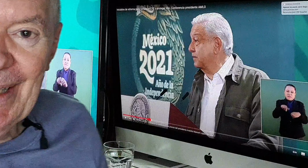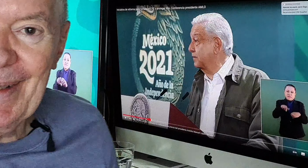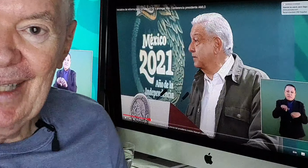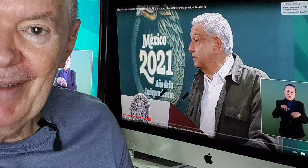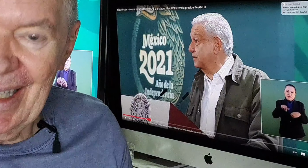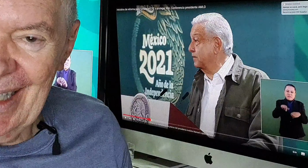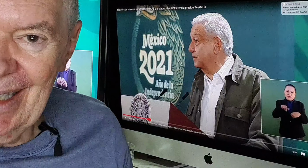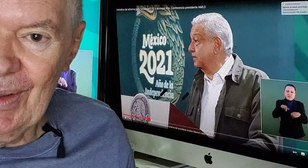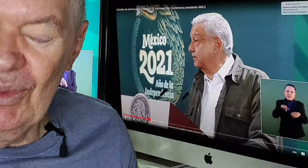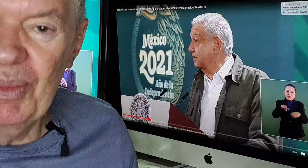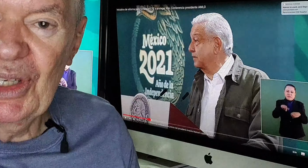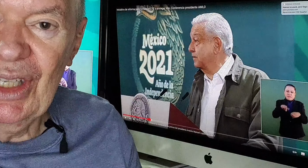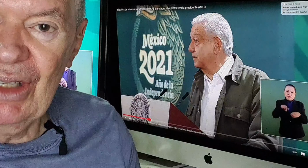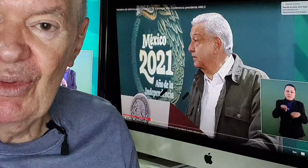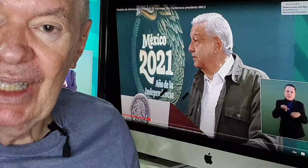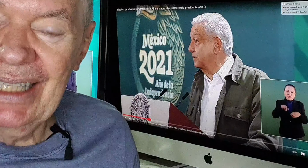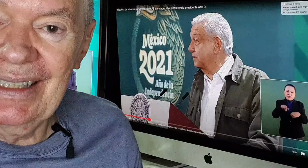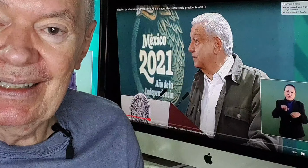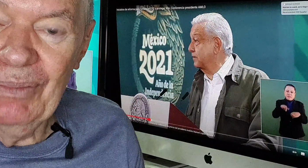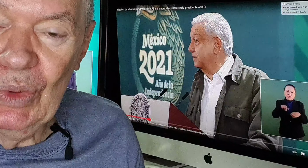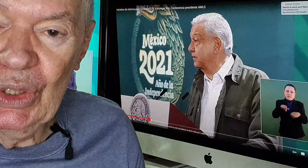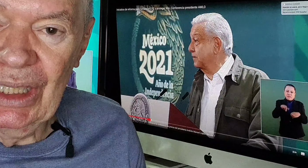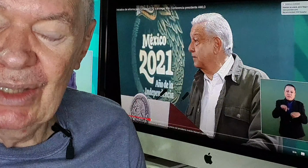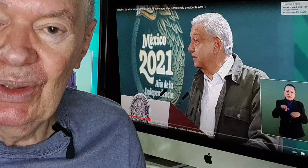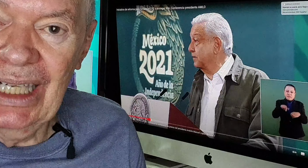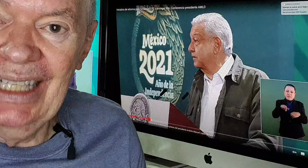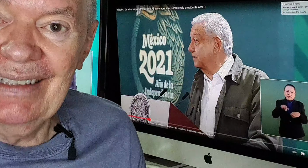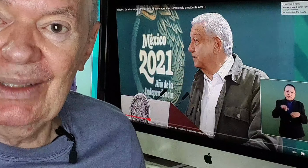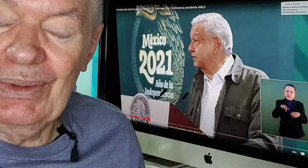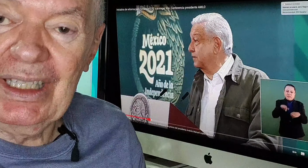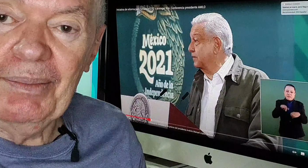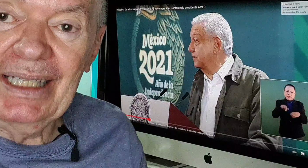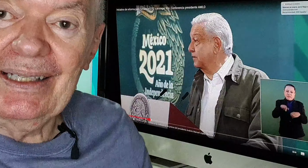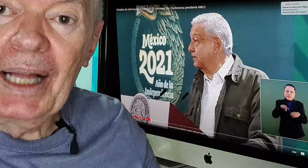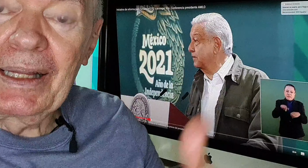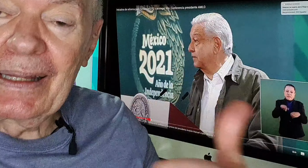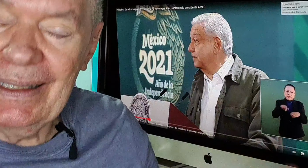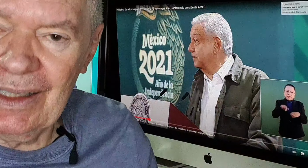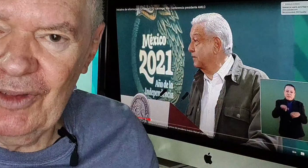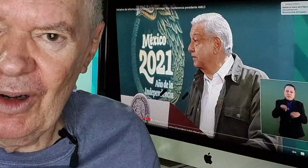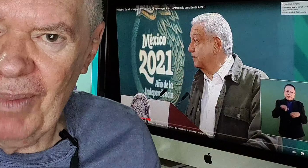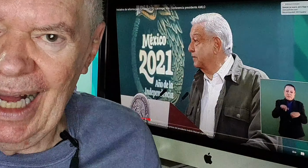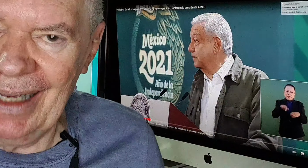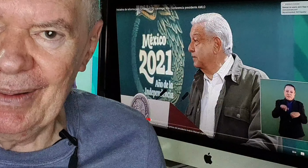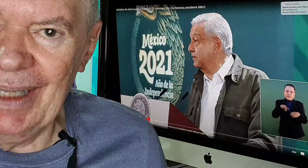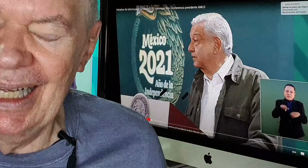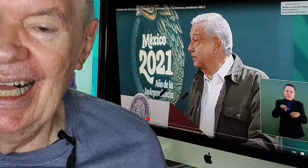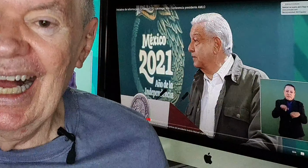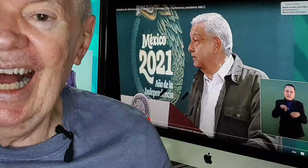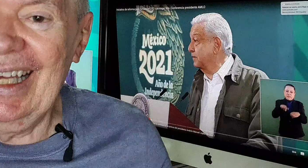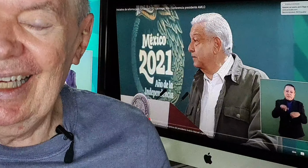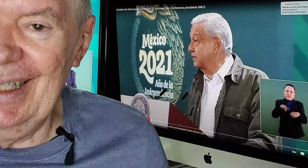Então, ele diz que, na verdade, o objetivo dessas multinacionais era justamente transformar, não